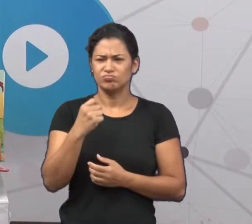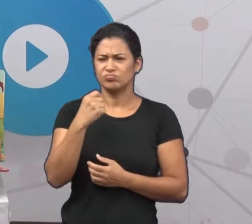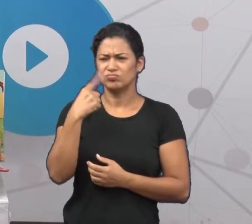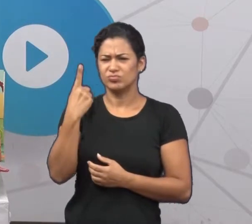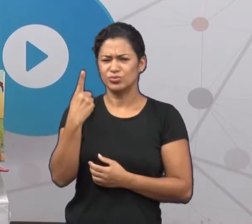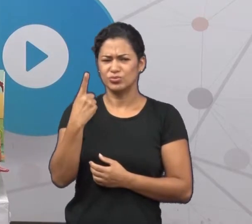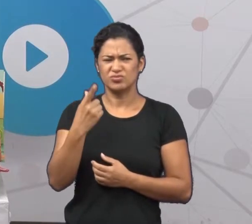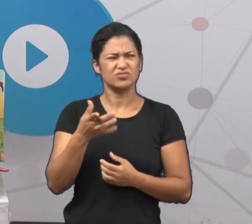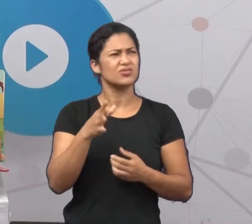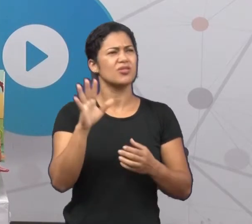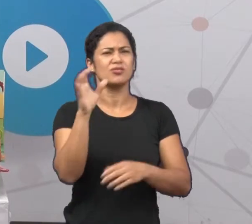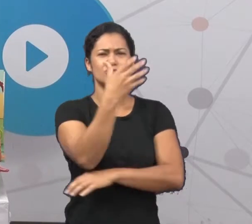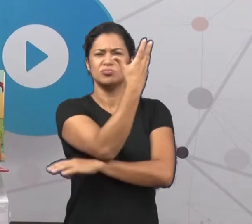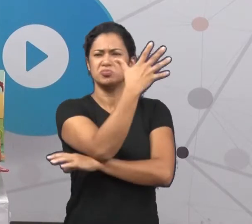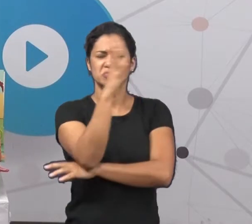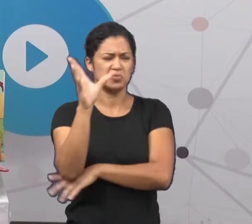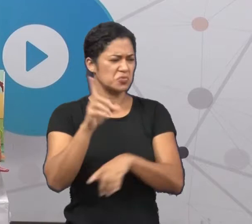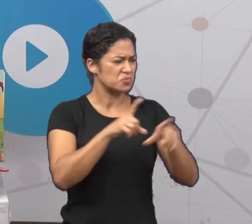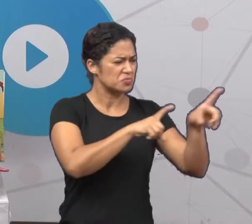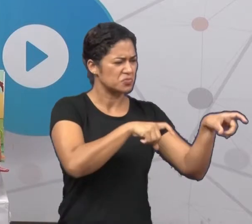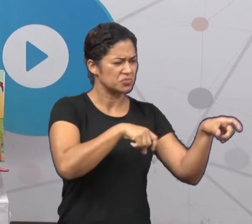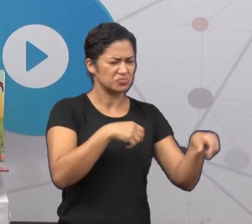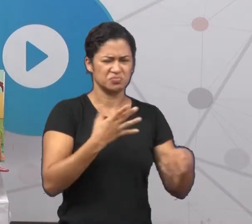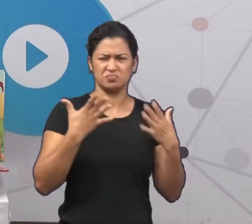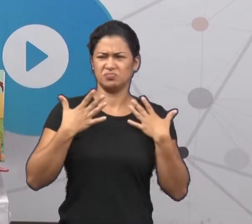demais o sossego da zona rural.